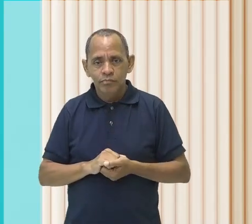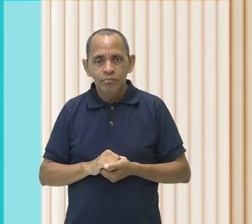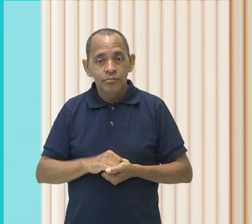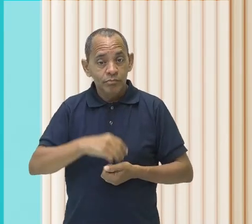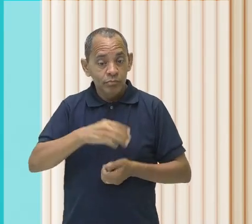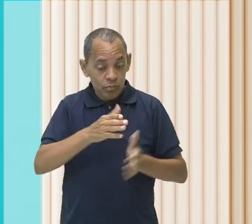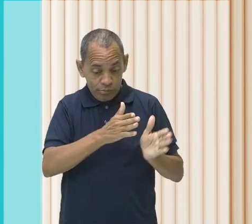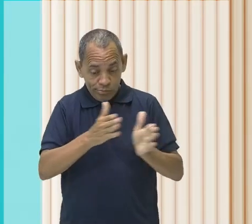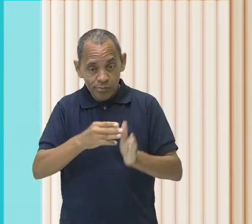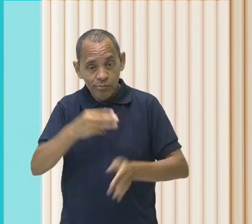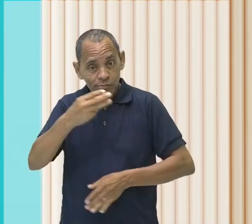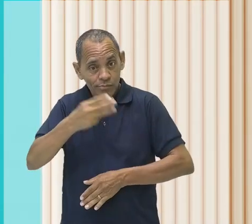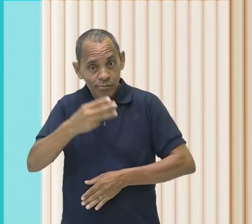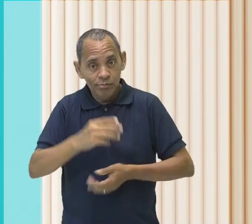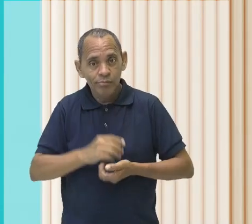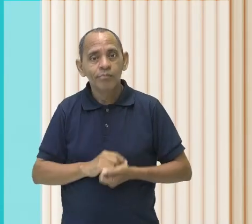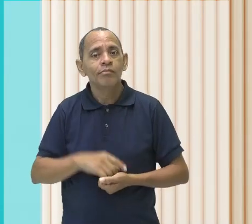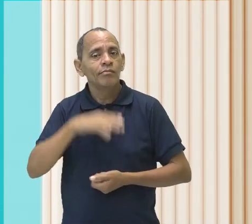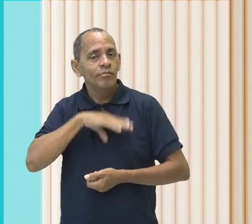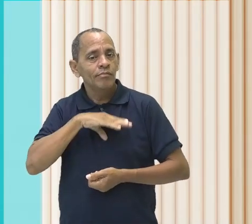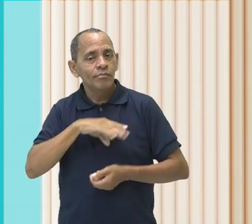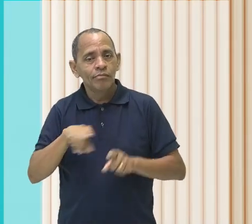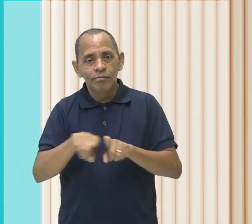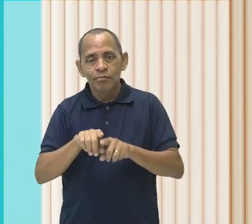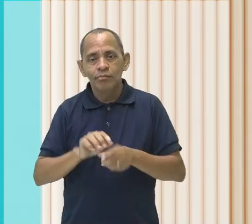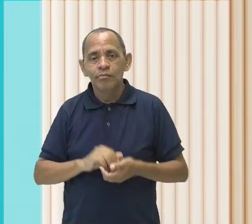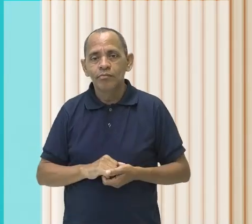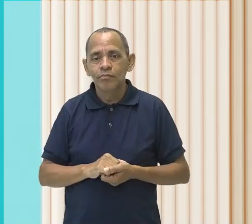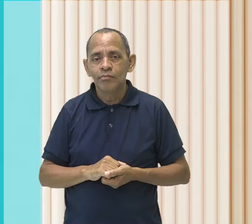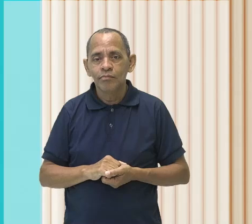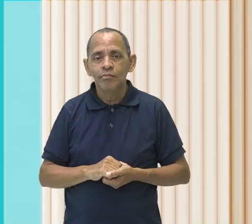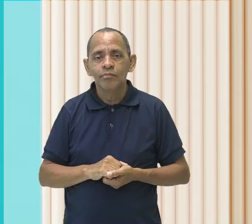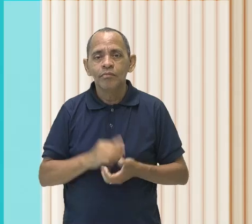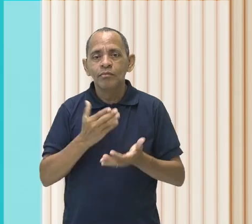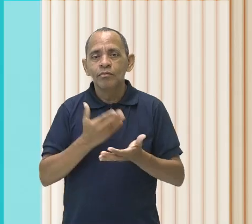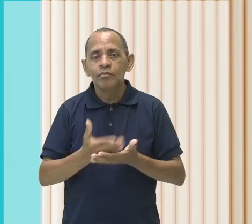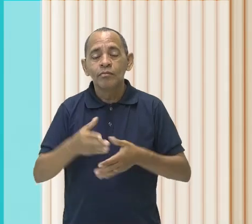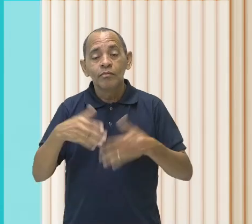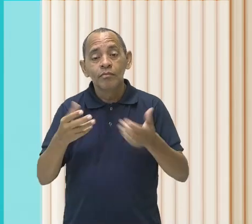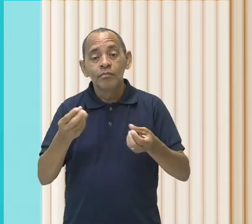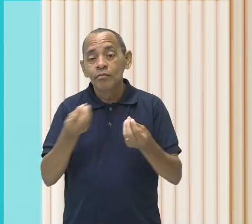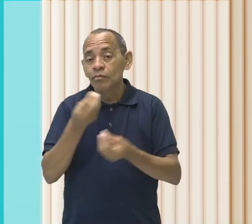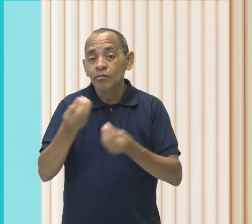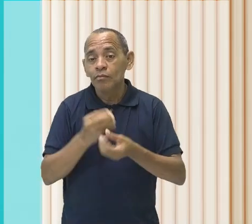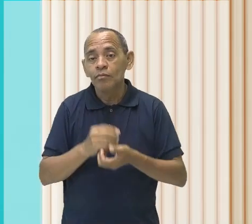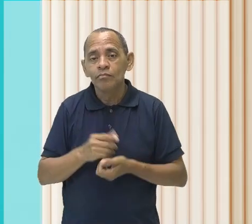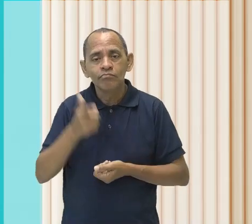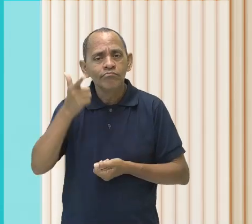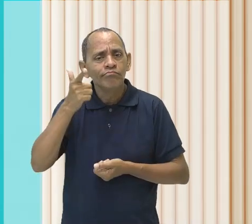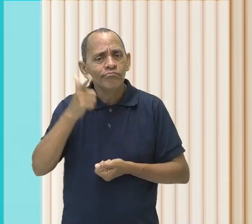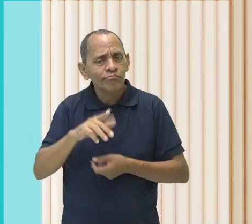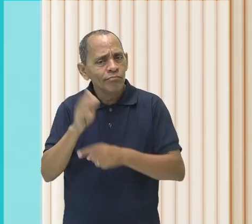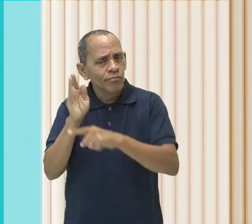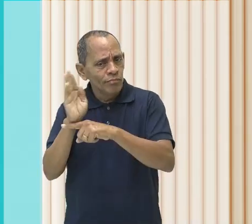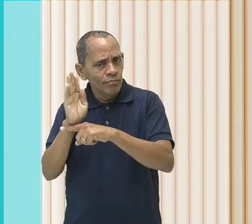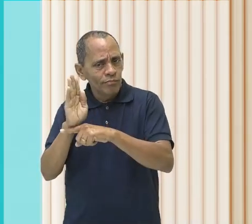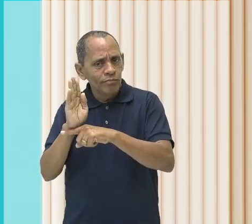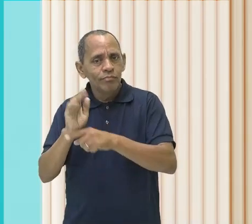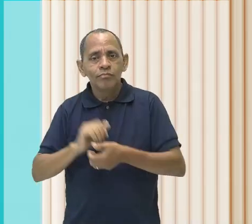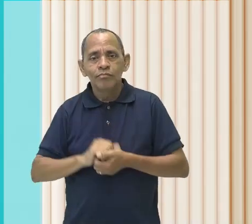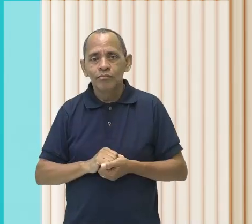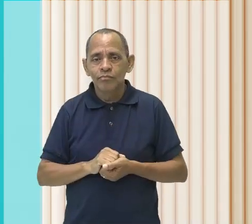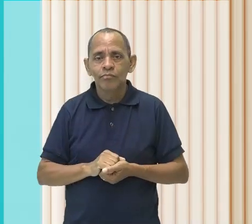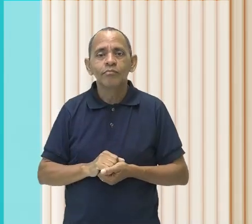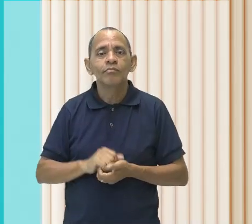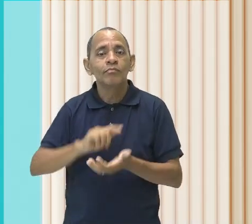língua portuguesa do nosso componente, ok? Nós vamos iniciar então revendo um vídeo sobre aí o